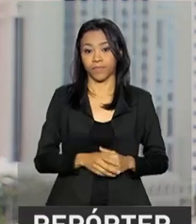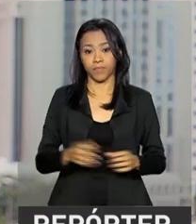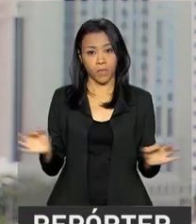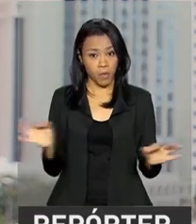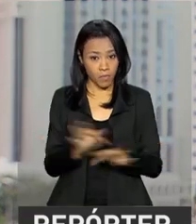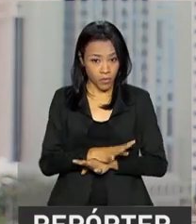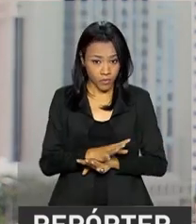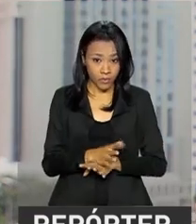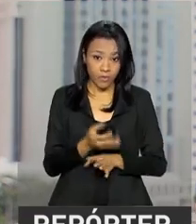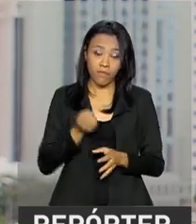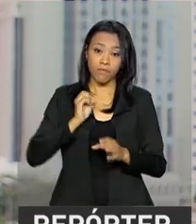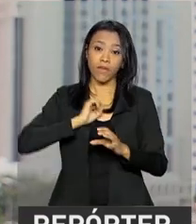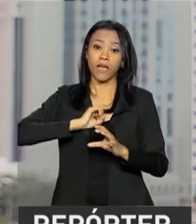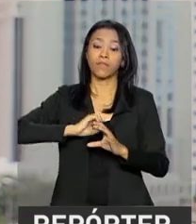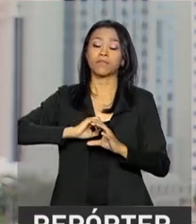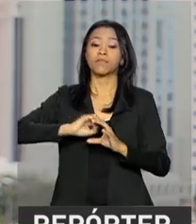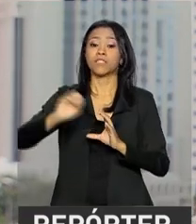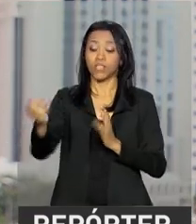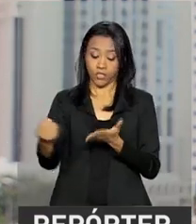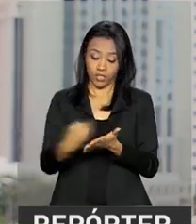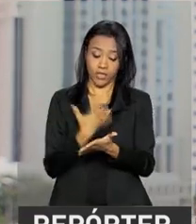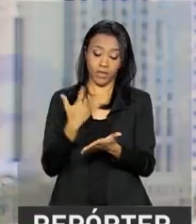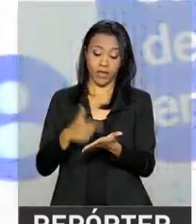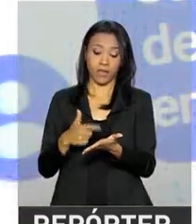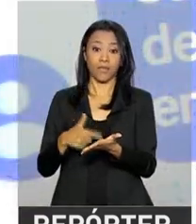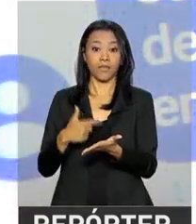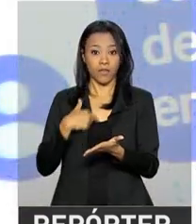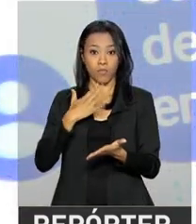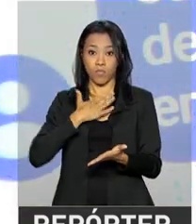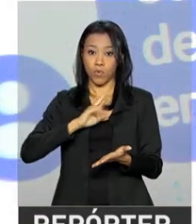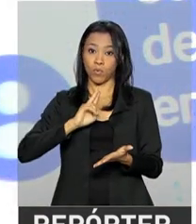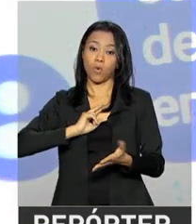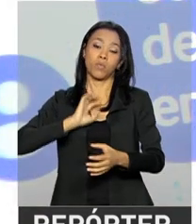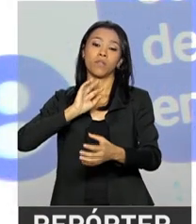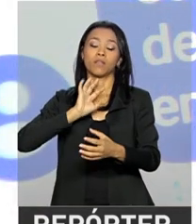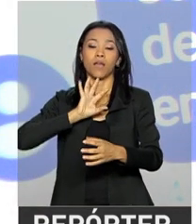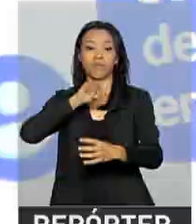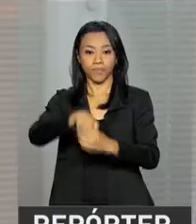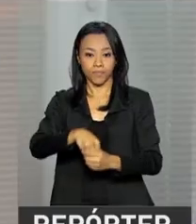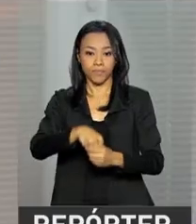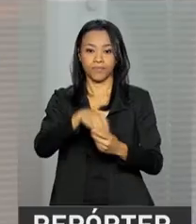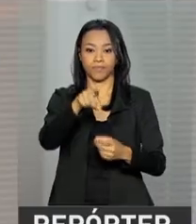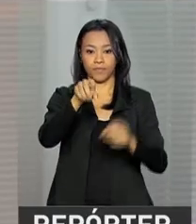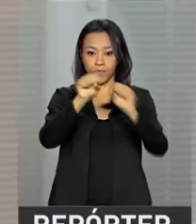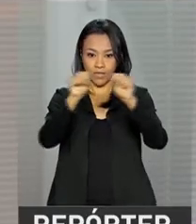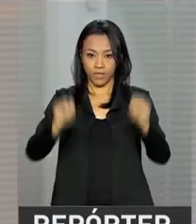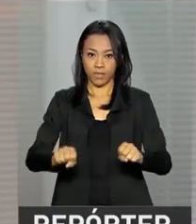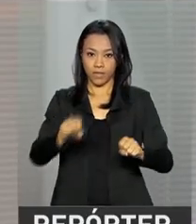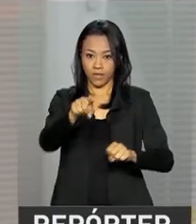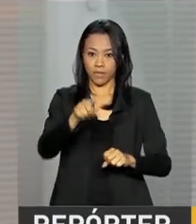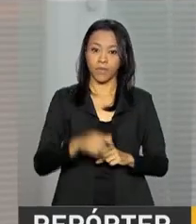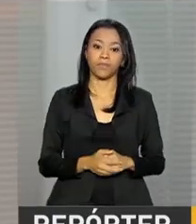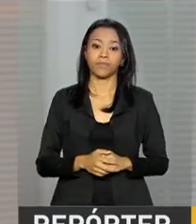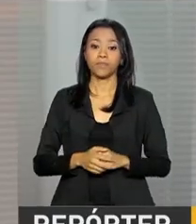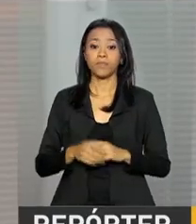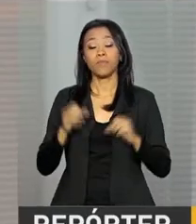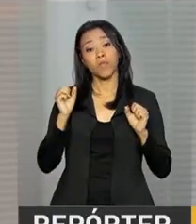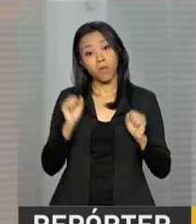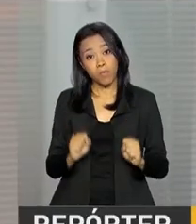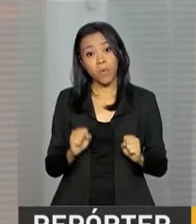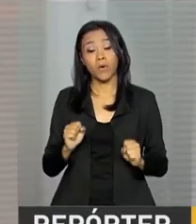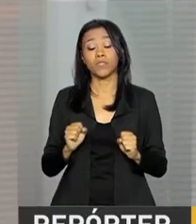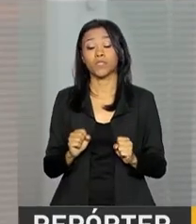Prontinho. Logo chega uma mensagem com a confirmação de que eu estou cadastrada neste sistema. Também podem ser enviados mensagens de